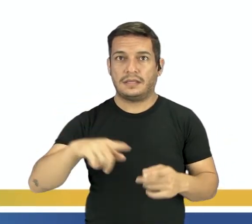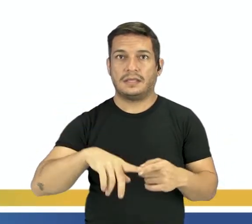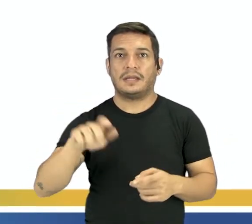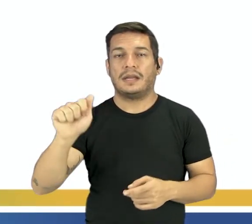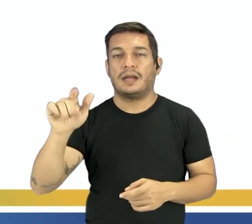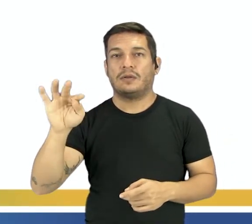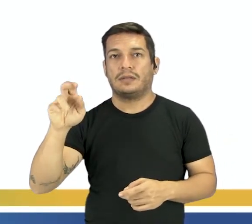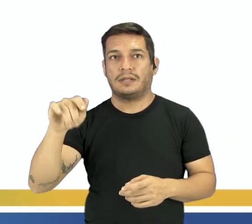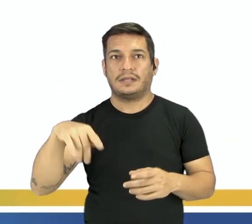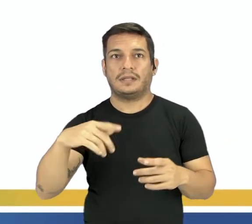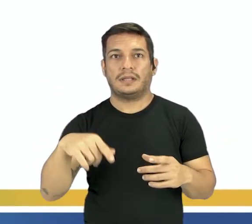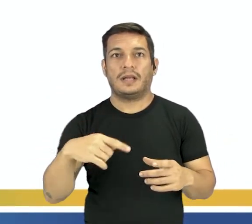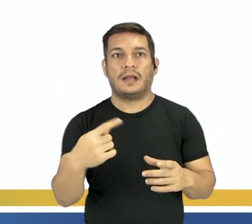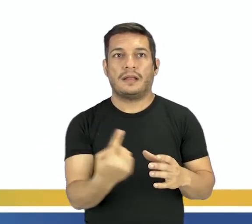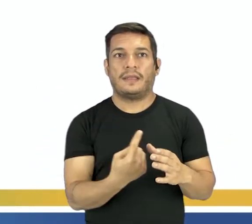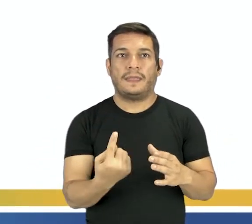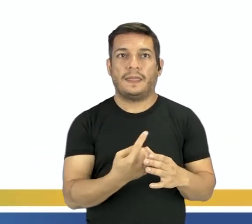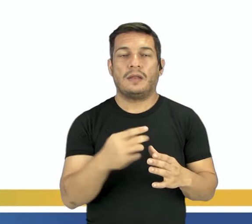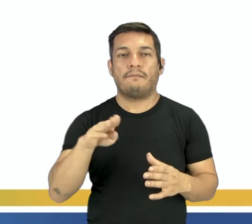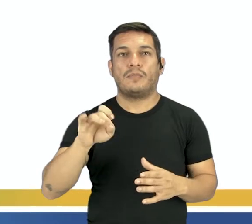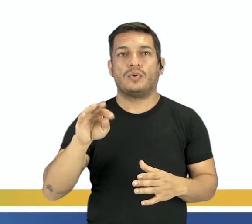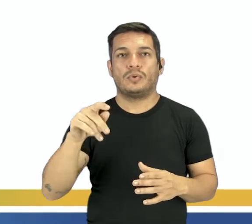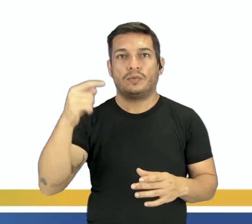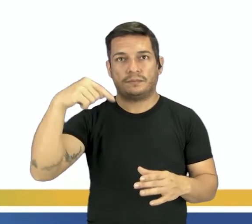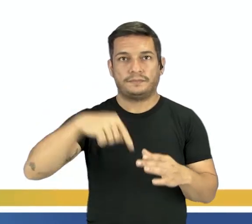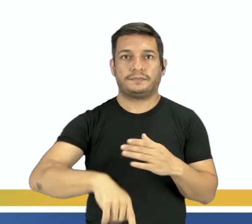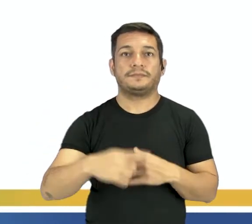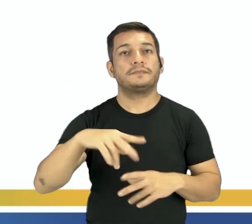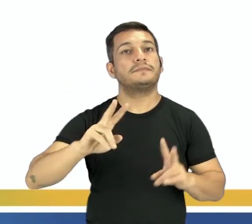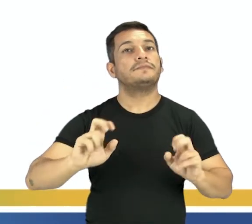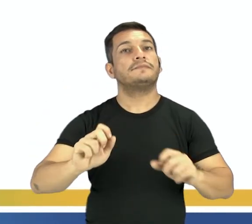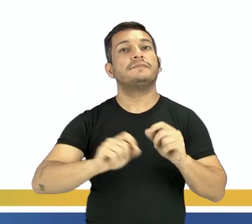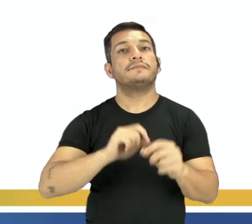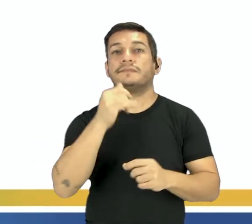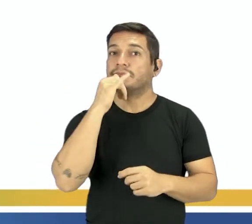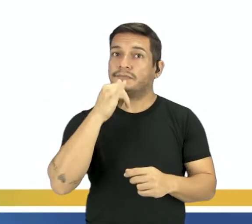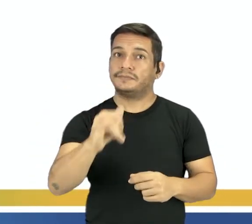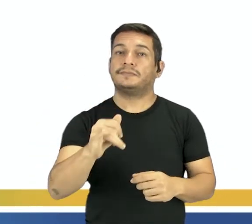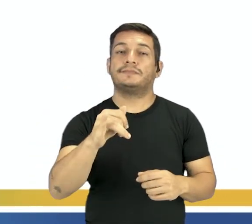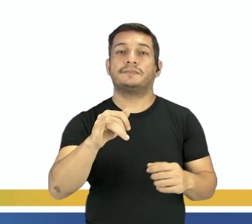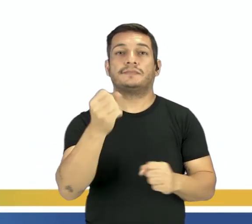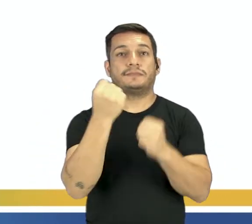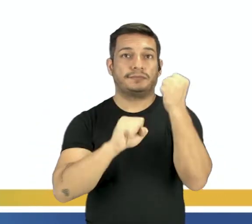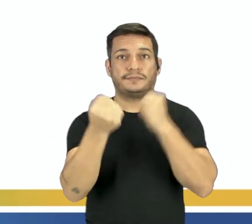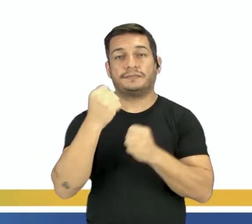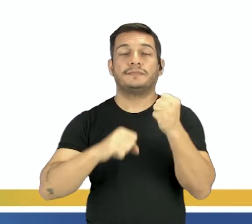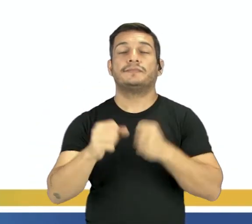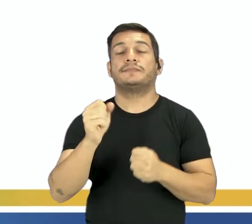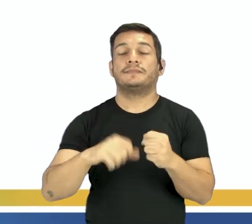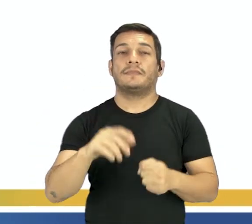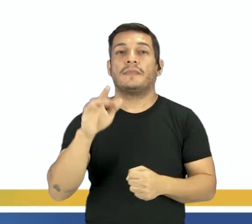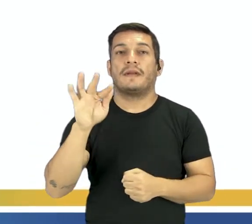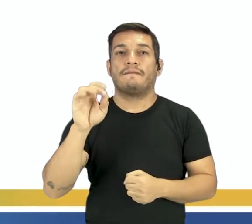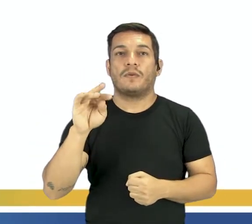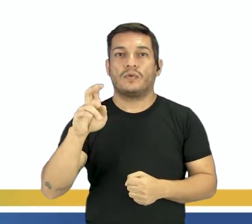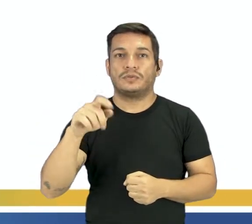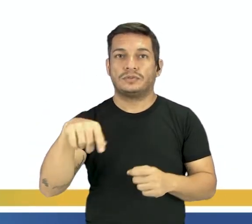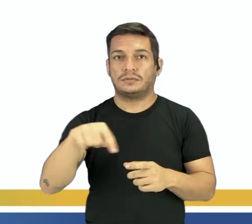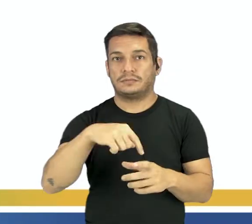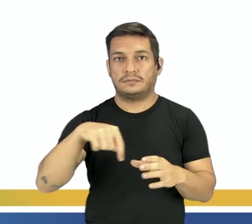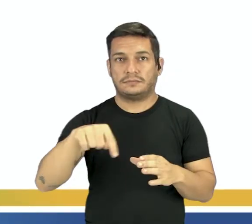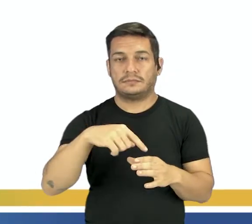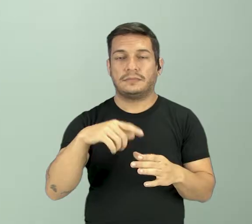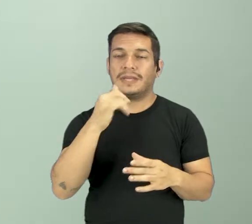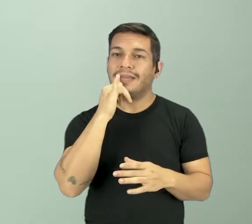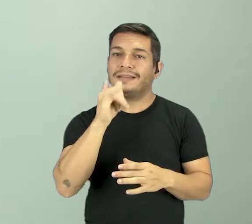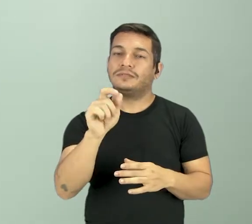energia mecânica de entrada. Se a gente verificar, no caso da hidrelétrica, essa fonte de energia de entrada é a energia